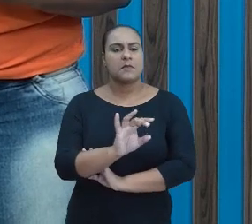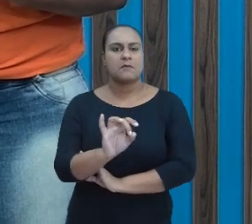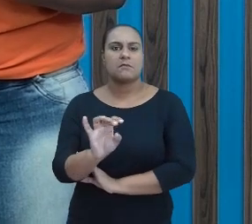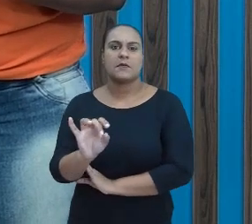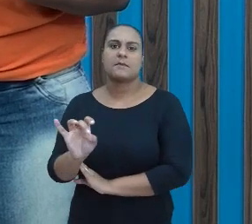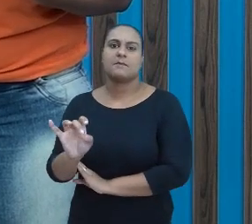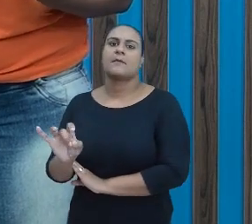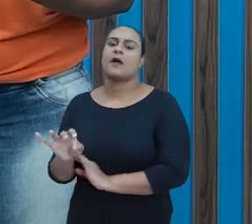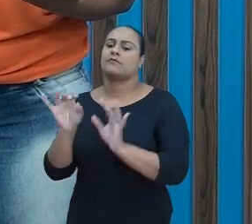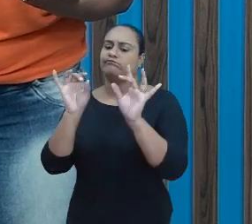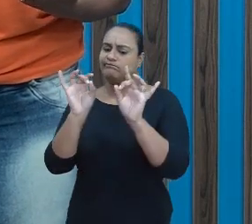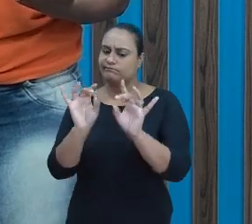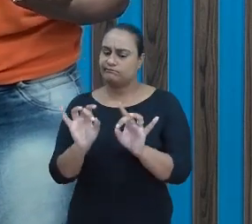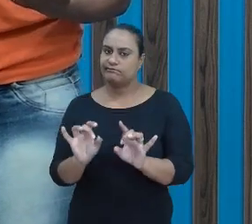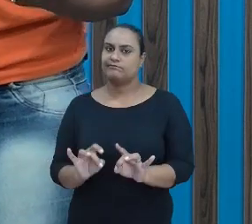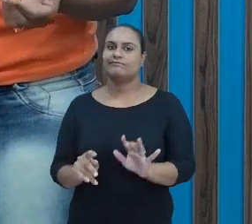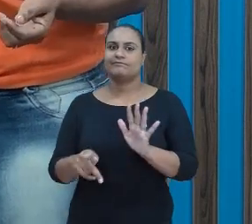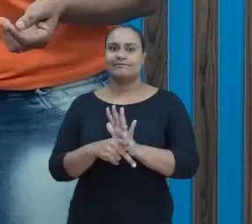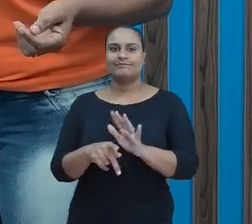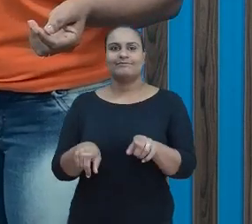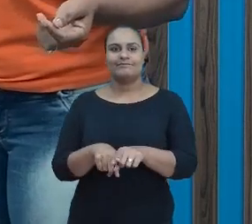sua especificidade.